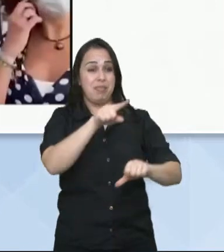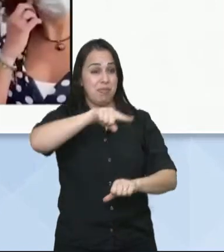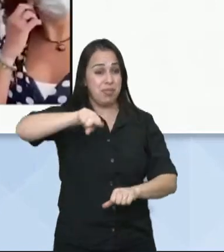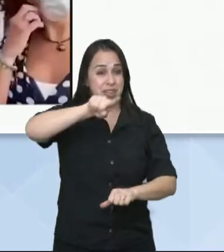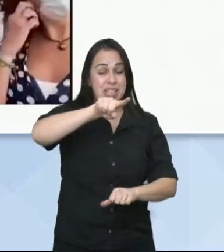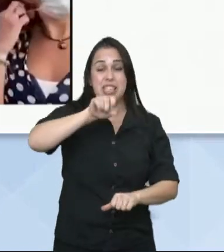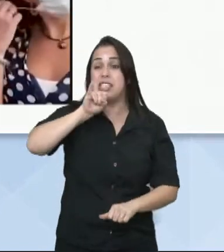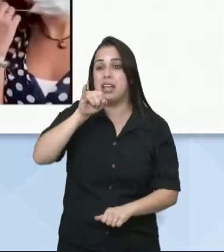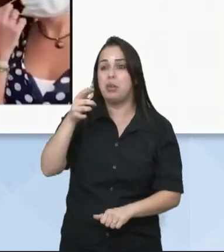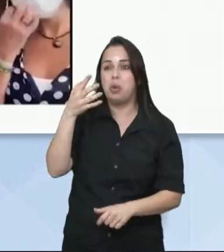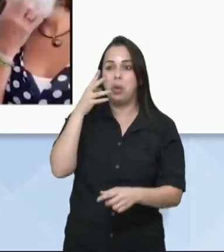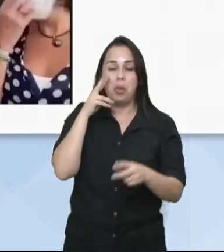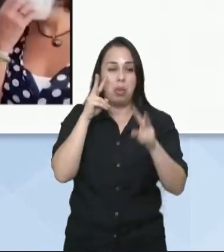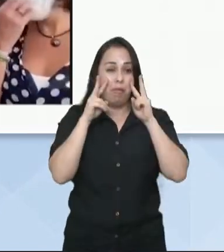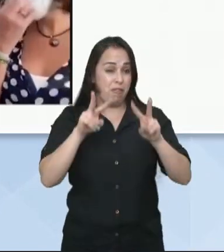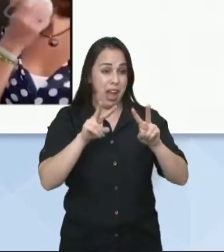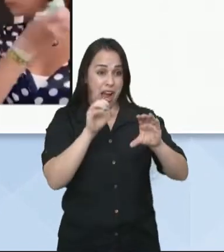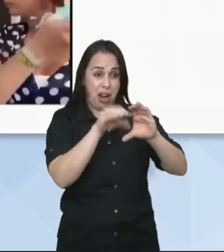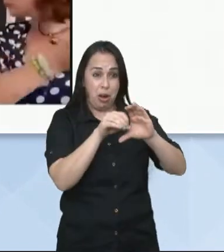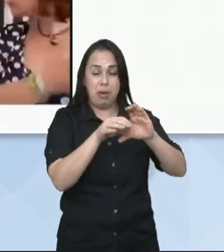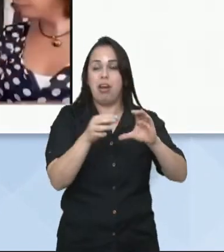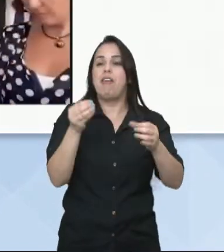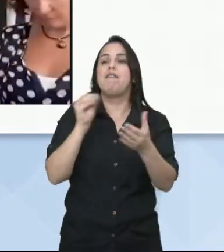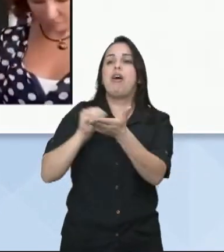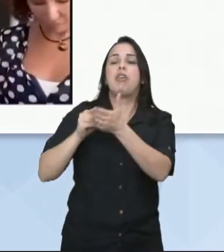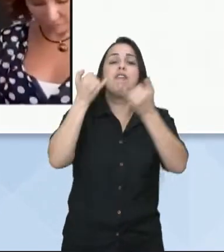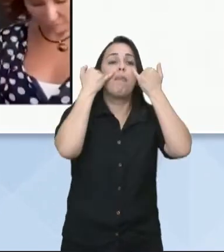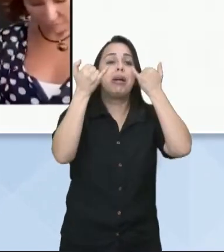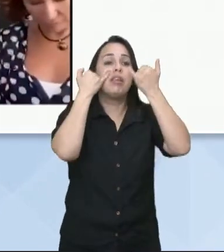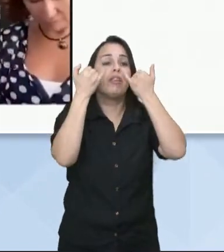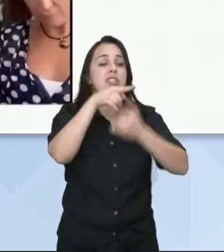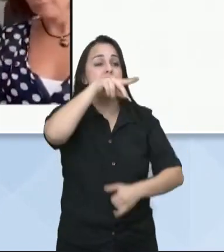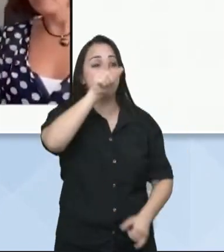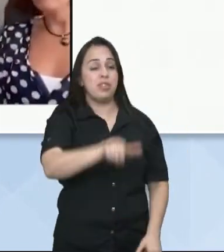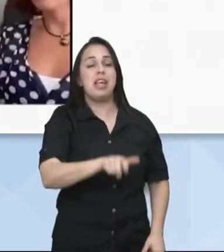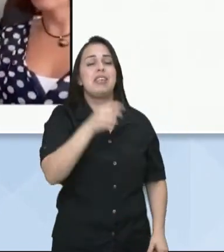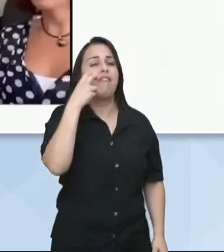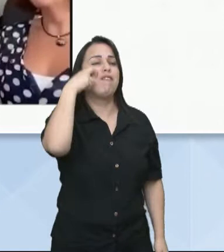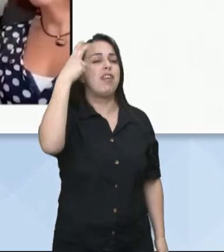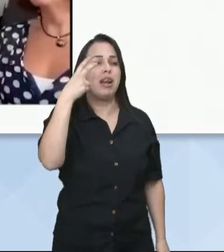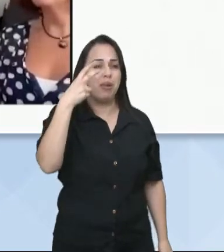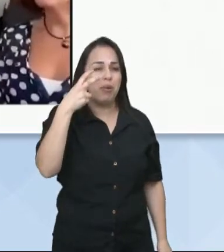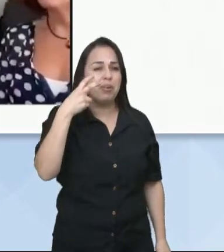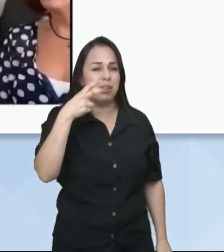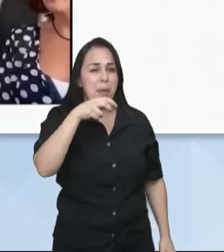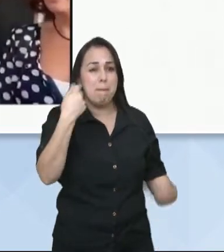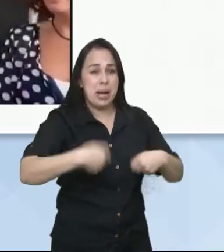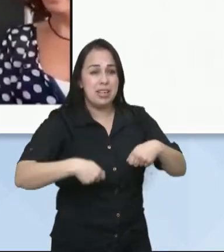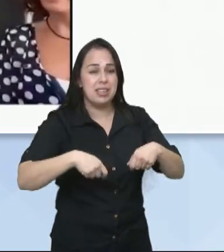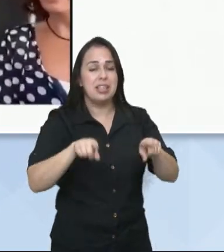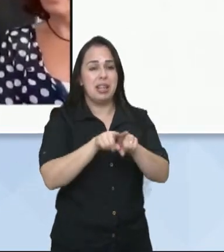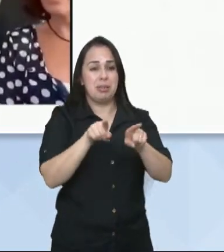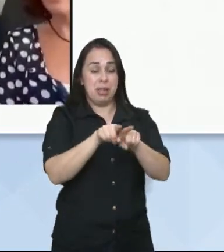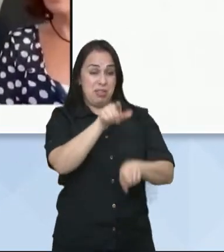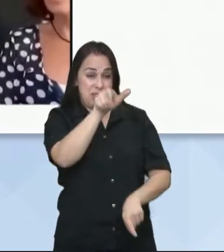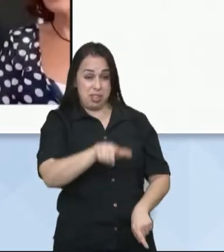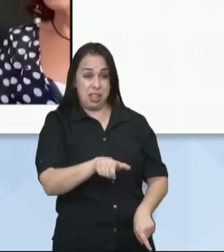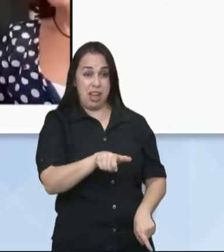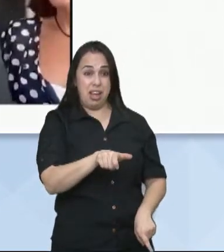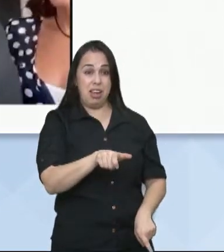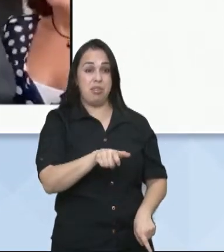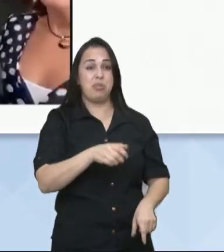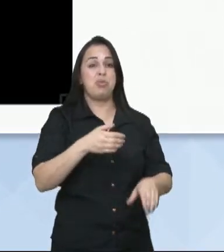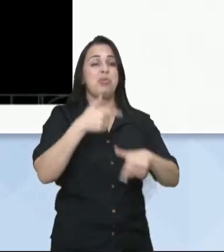não assiste a Globo, você não tem informação. Você assiste, está desinformado. Você tinha que ter vergonha na cara de se prestar para um serviço porco que é esse que você faz na Rede